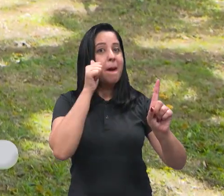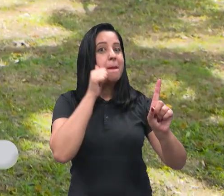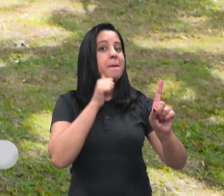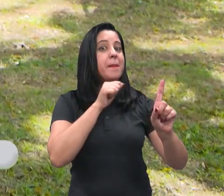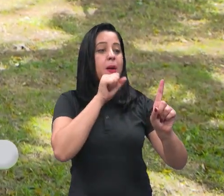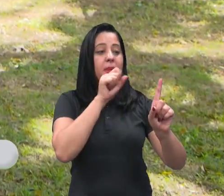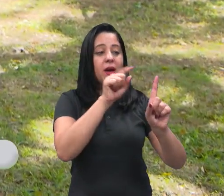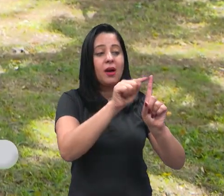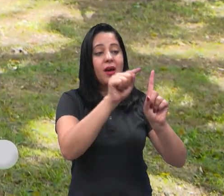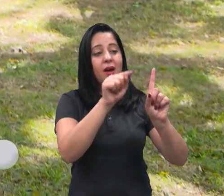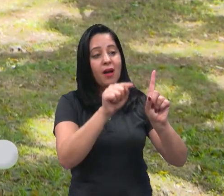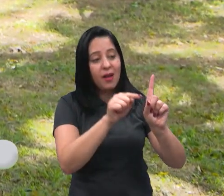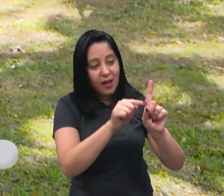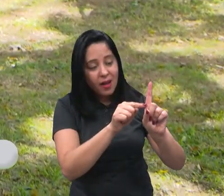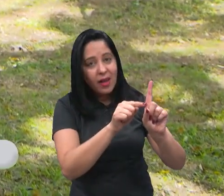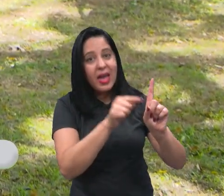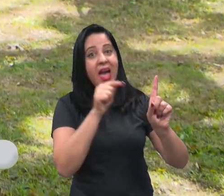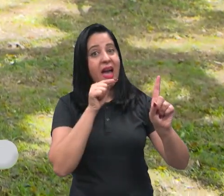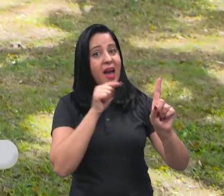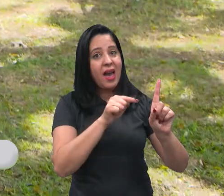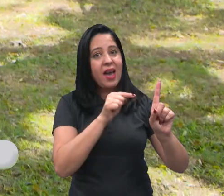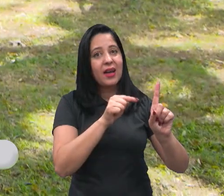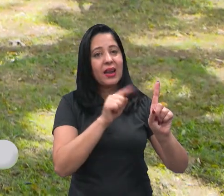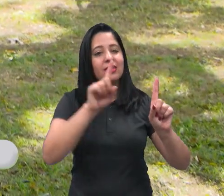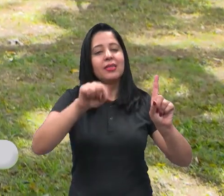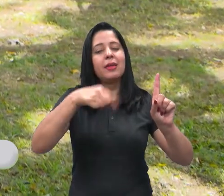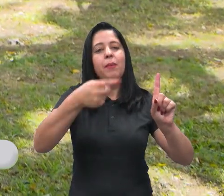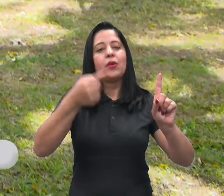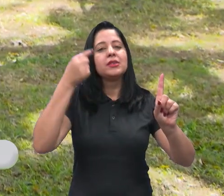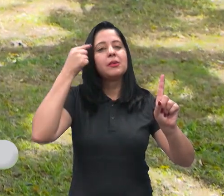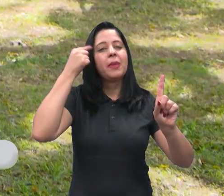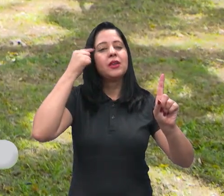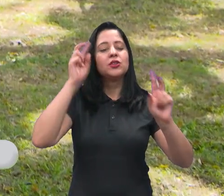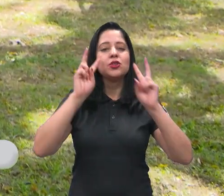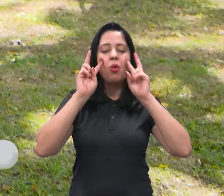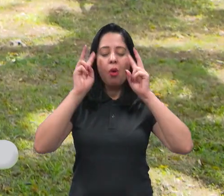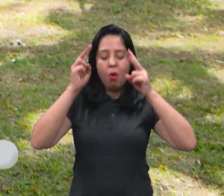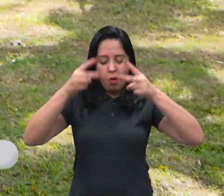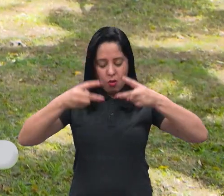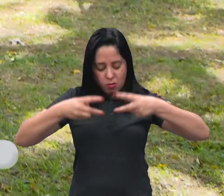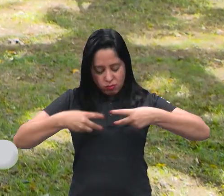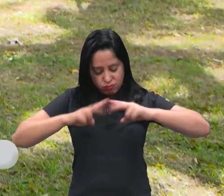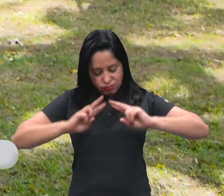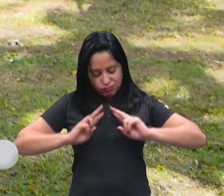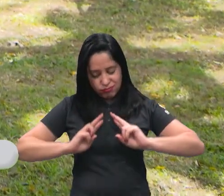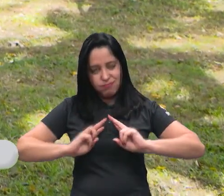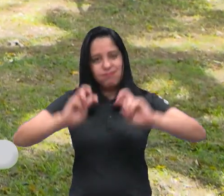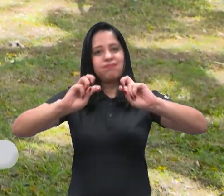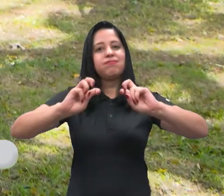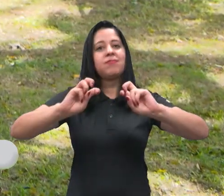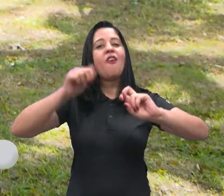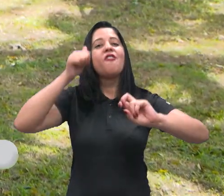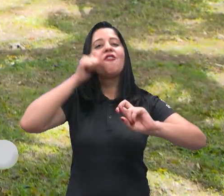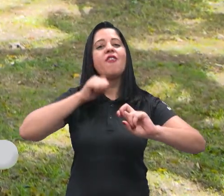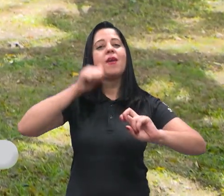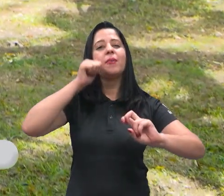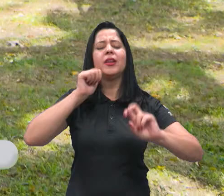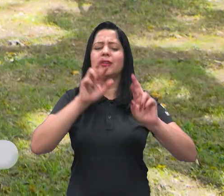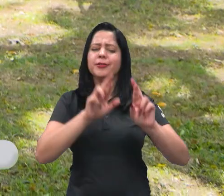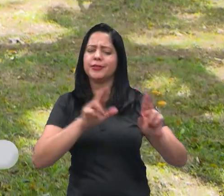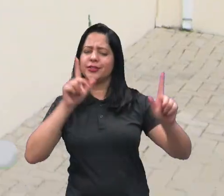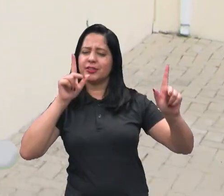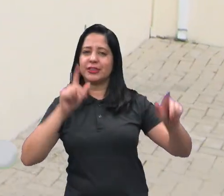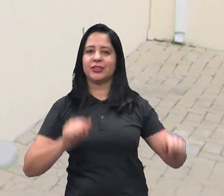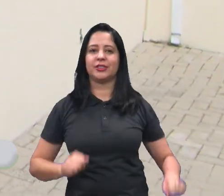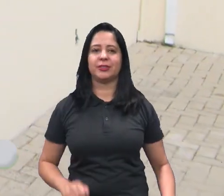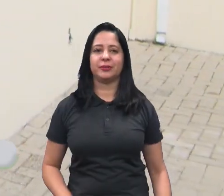olhar para essa palavra, o autoconhecimento, sobretudo o autoconhecimento feminino, de uma forma